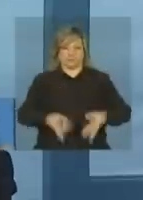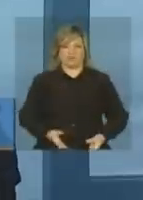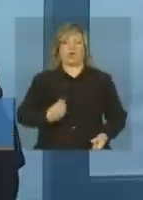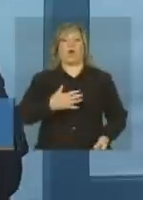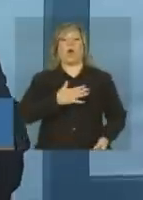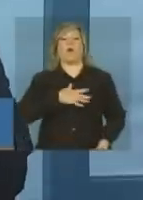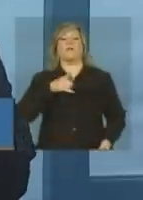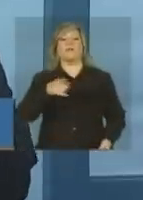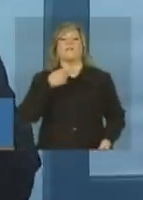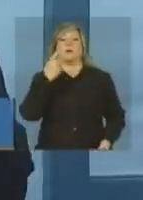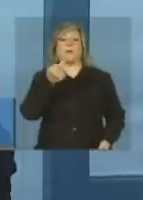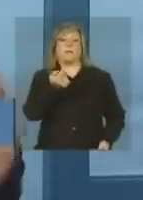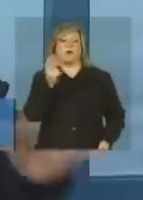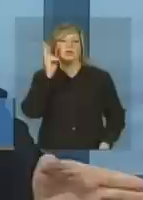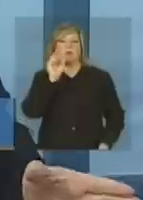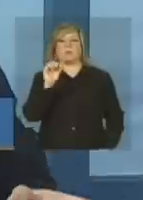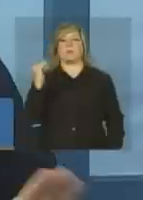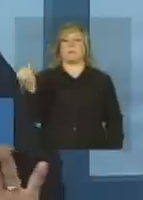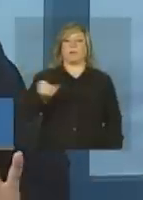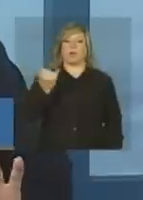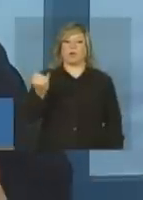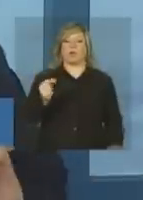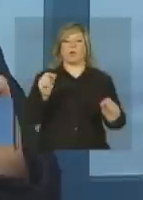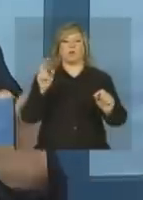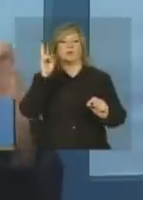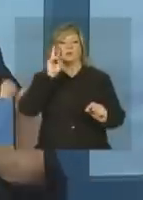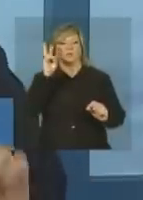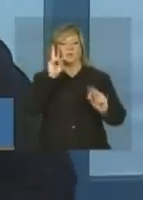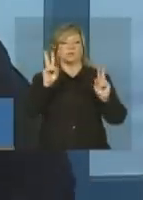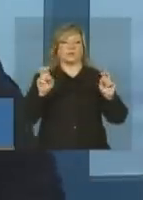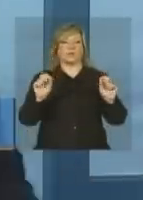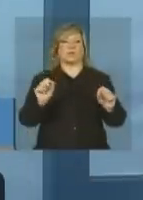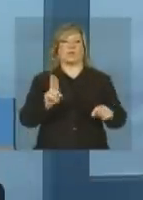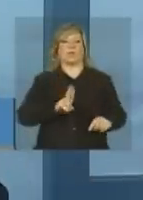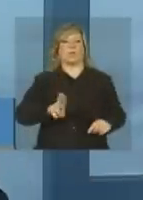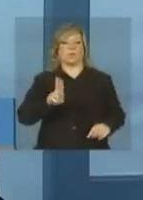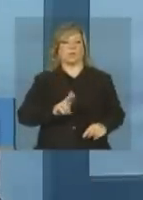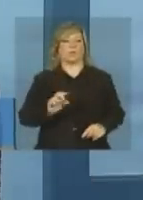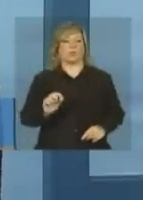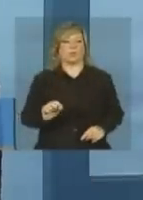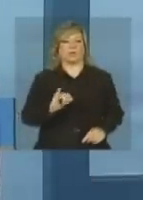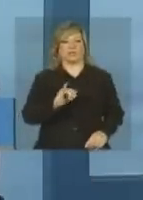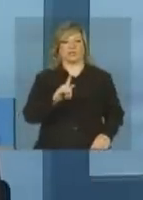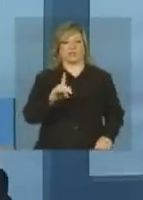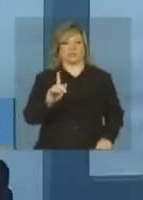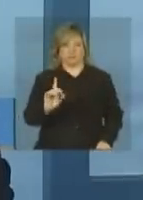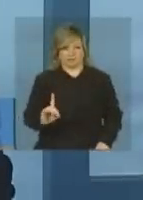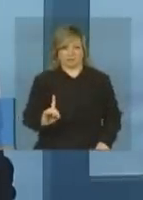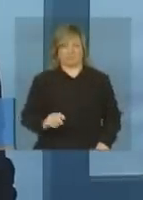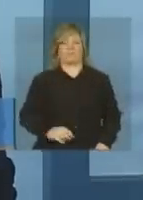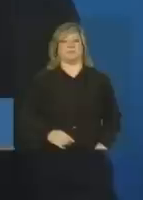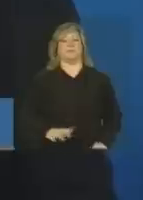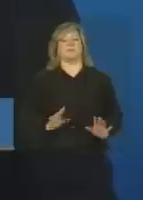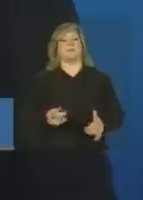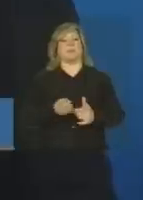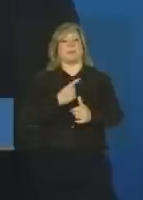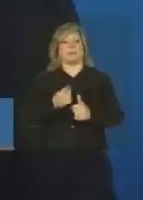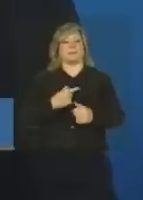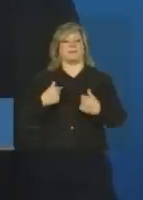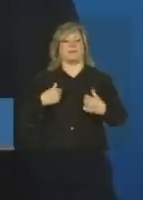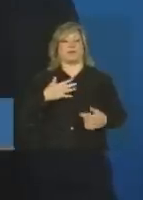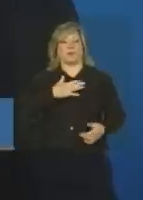gostaria que você comentasse um pouco sobre a importância em relação à questão do uso do IGD. Primeiramente, eu